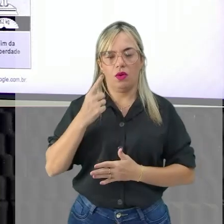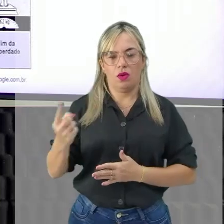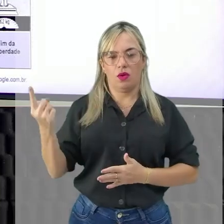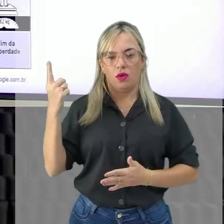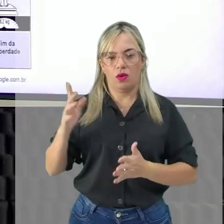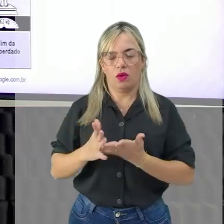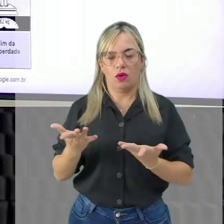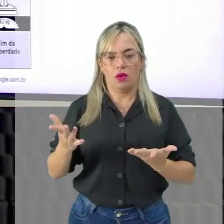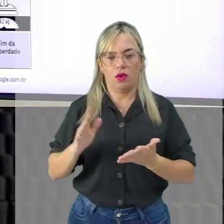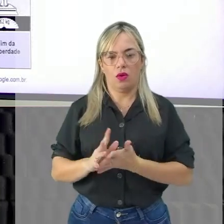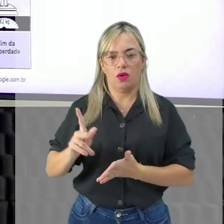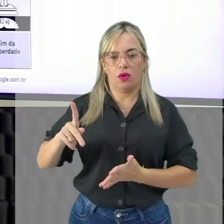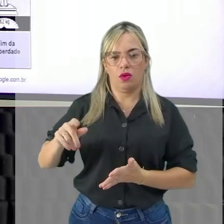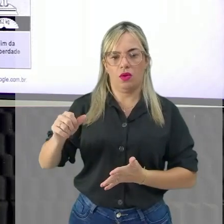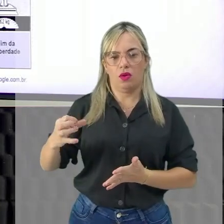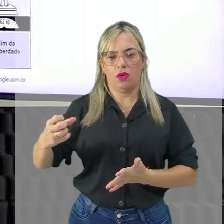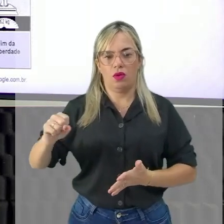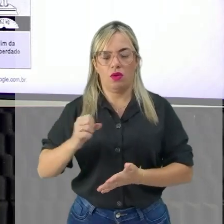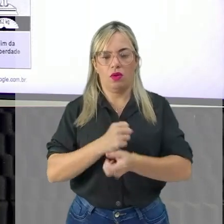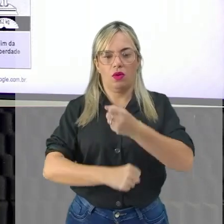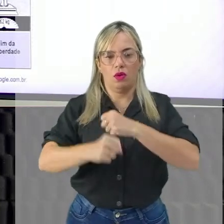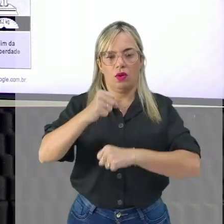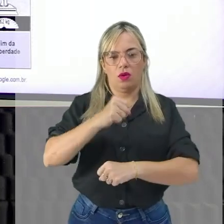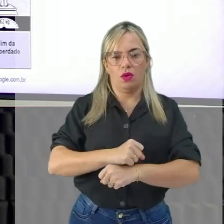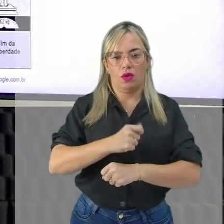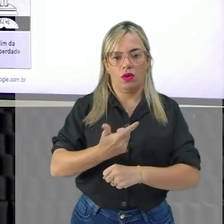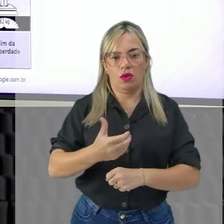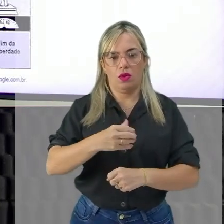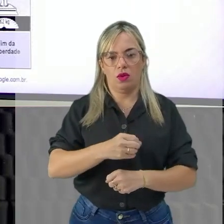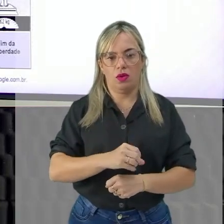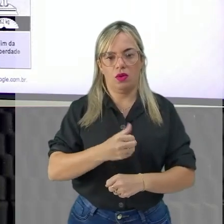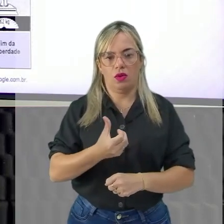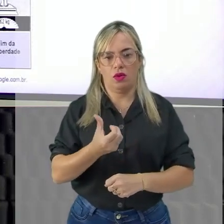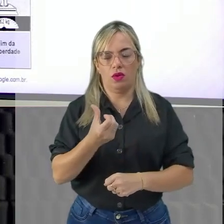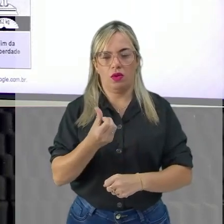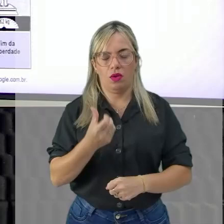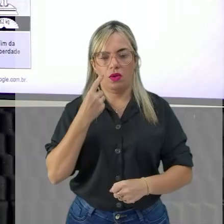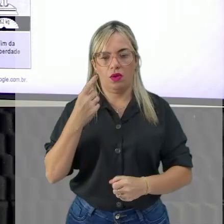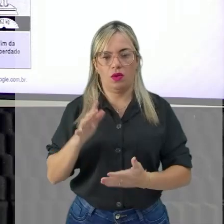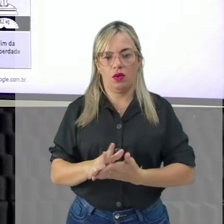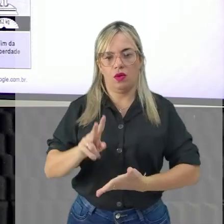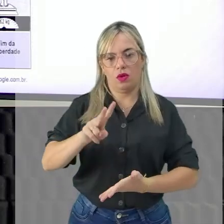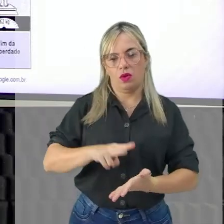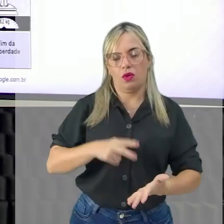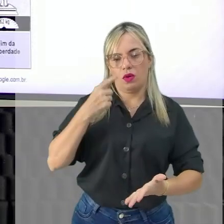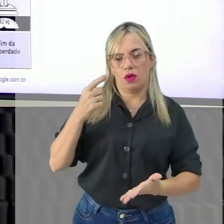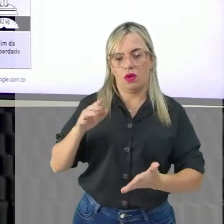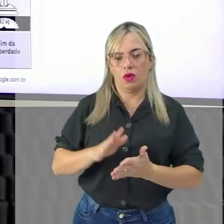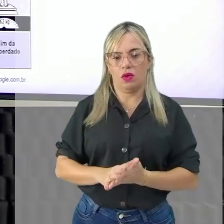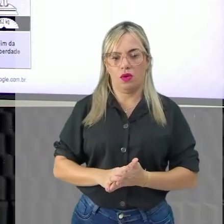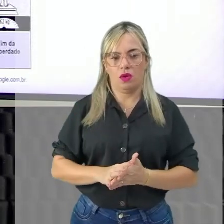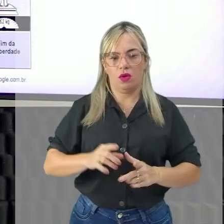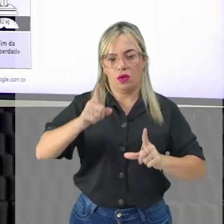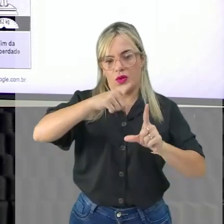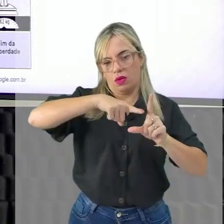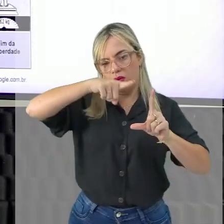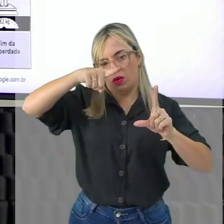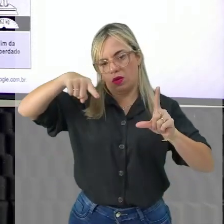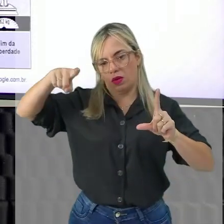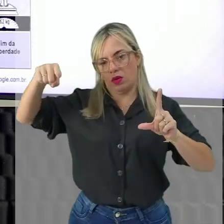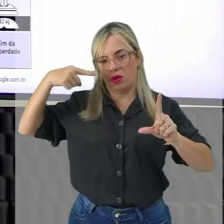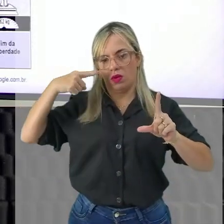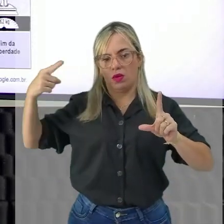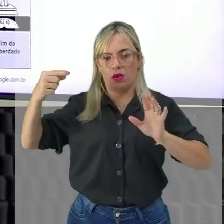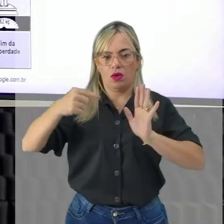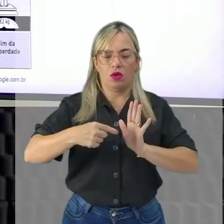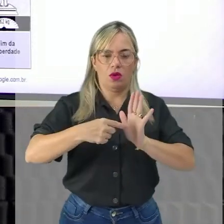12, PAS 2016, a gente lê o seguinte: o gráfico a seguir